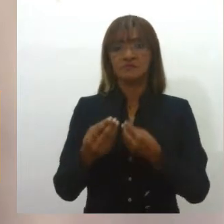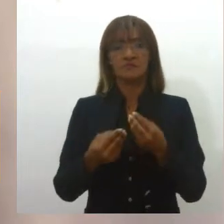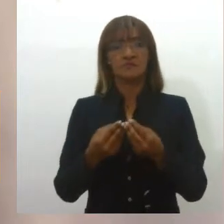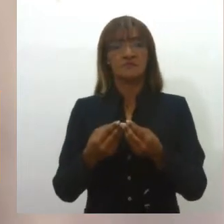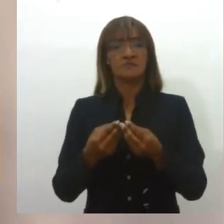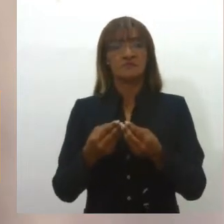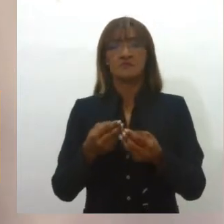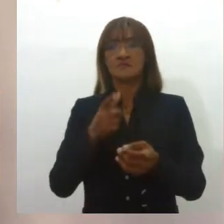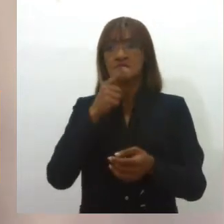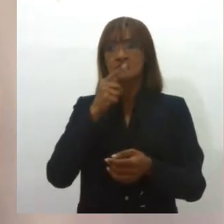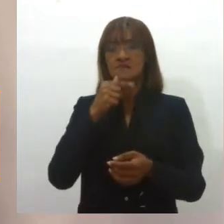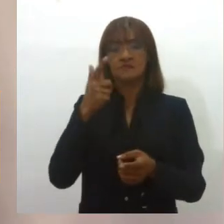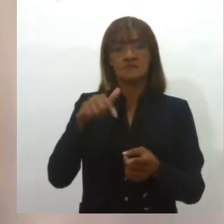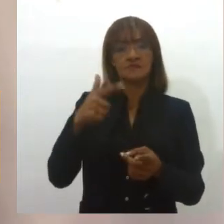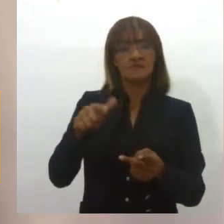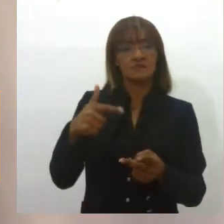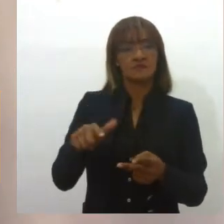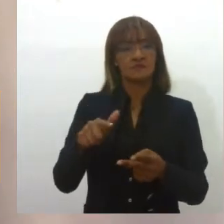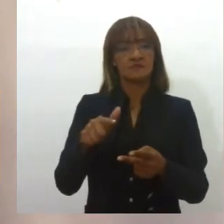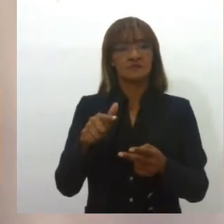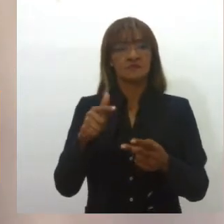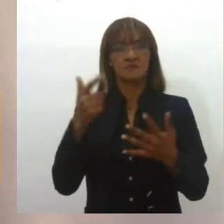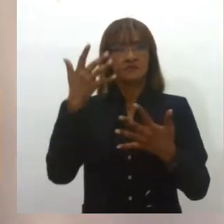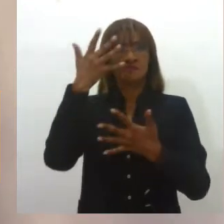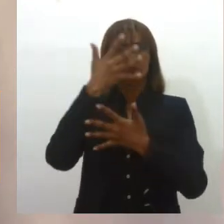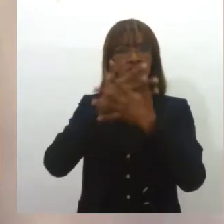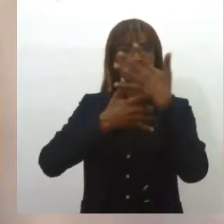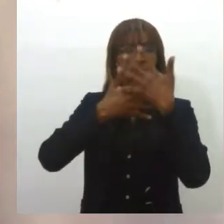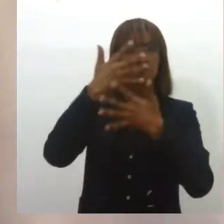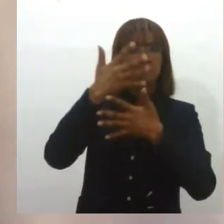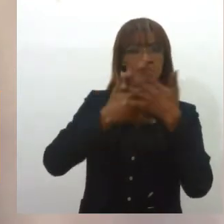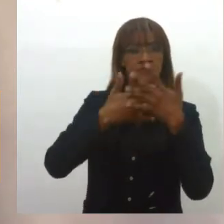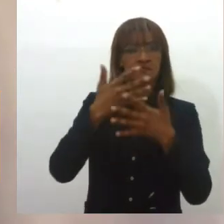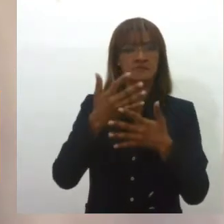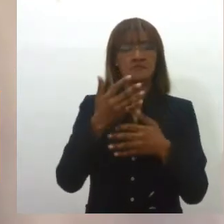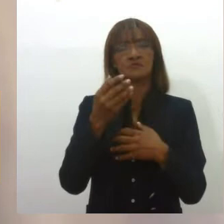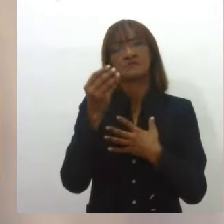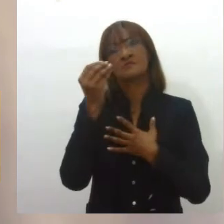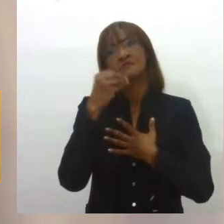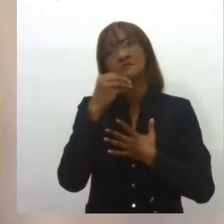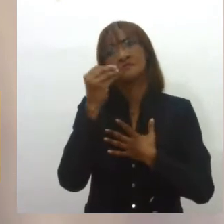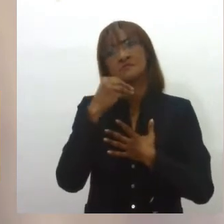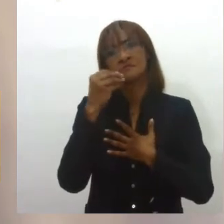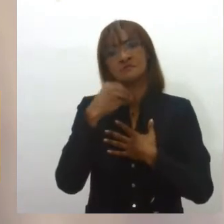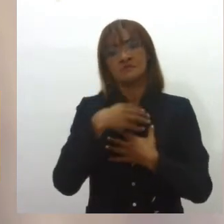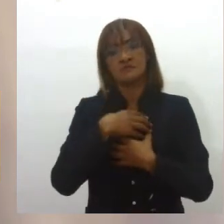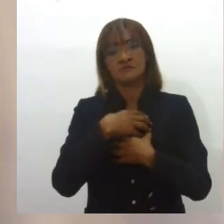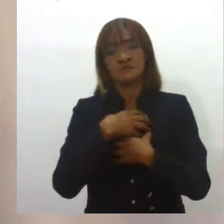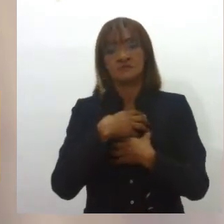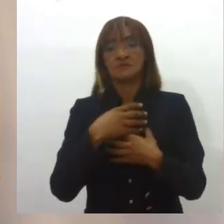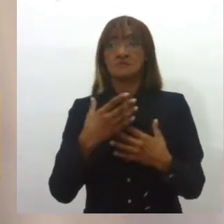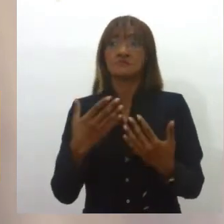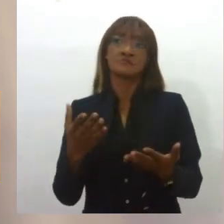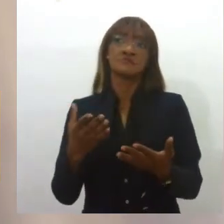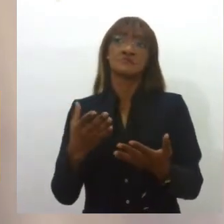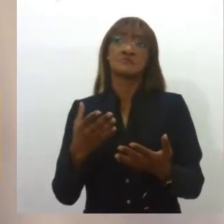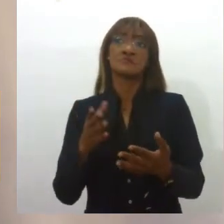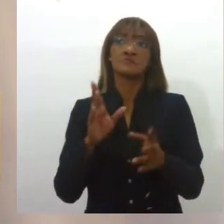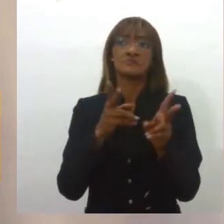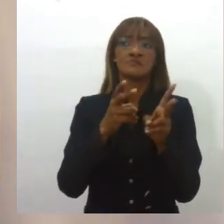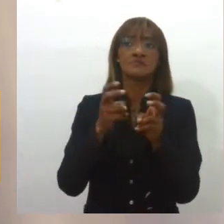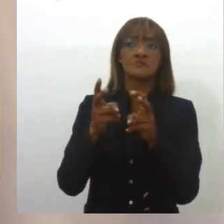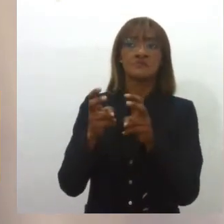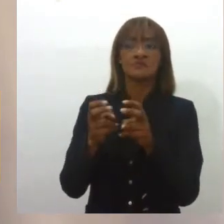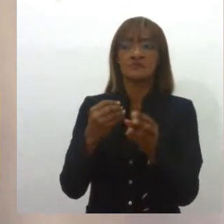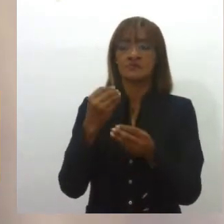muita água, distúrbios visuais, como vista turva, fraqueza extrema. Então, são sintomas importantes para